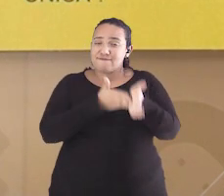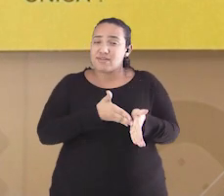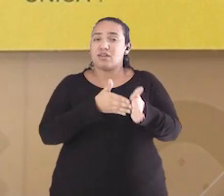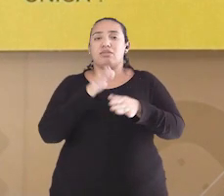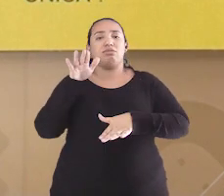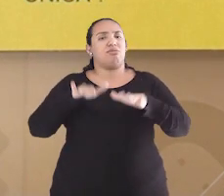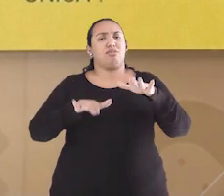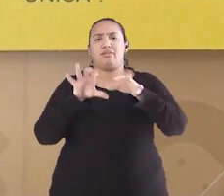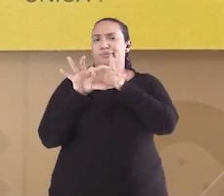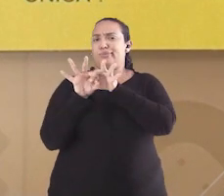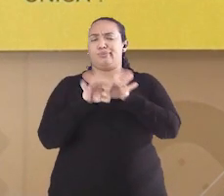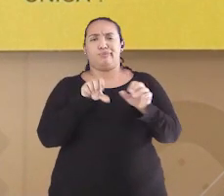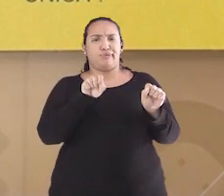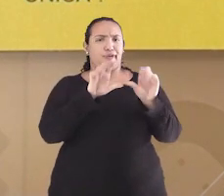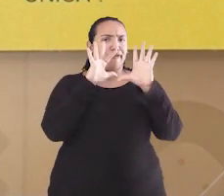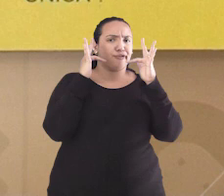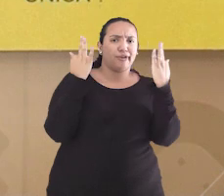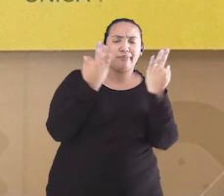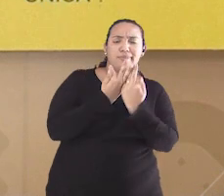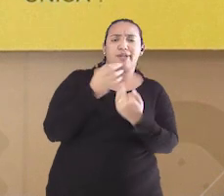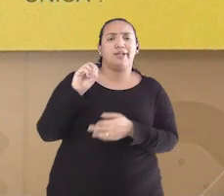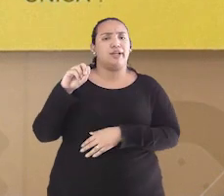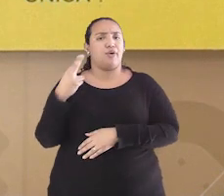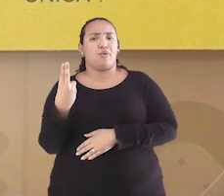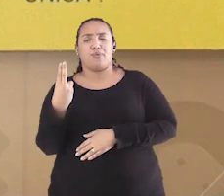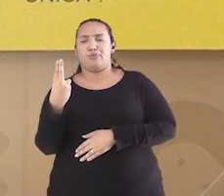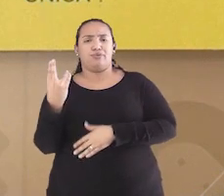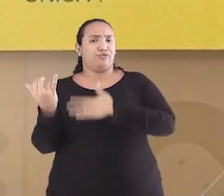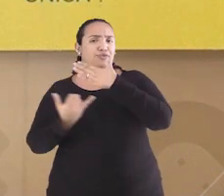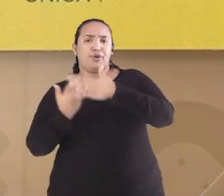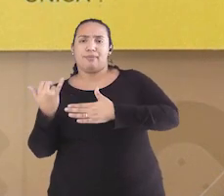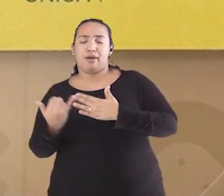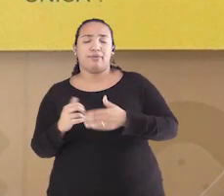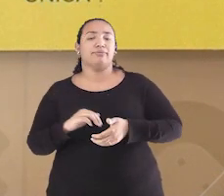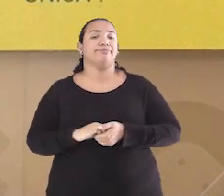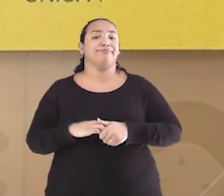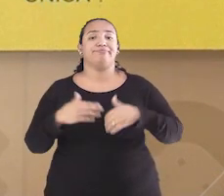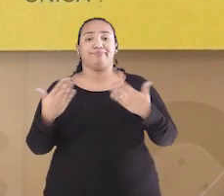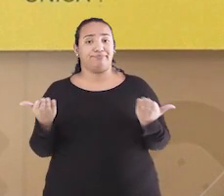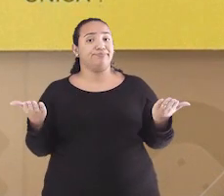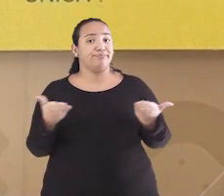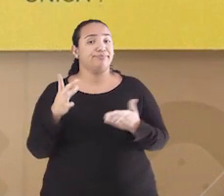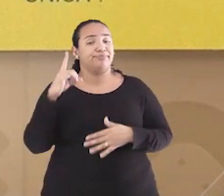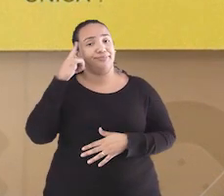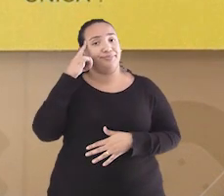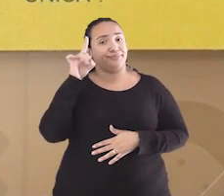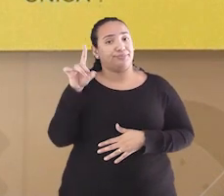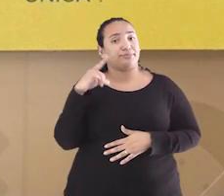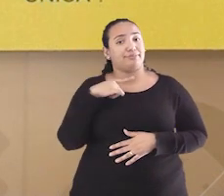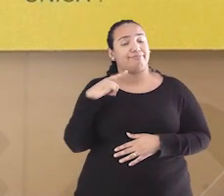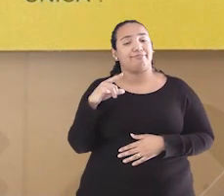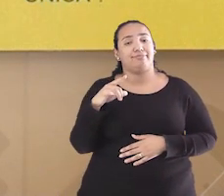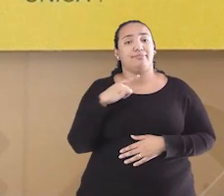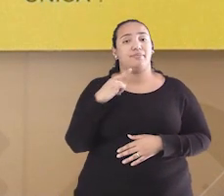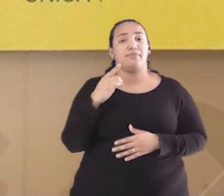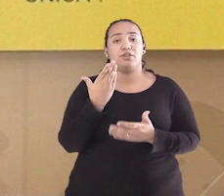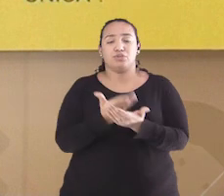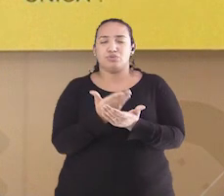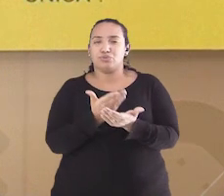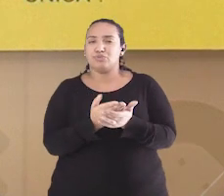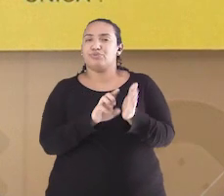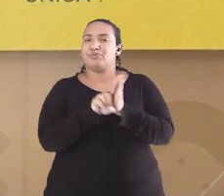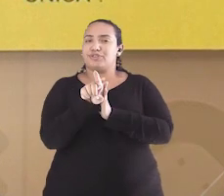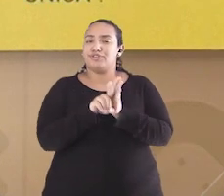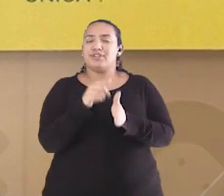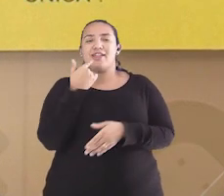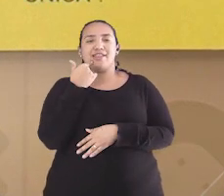do contexto, seja um contexto familiar, seja um contexto muito mais formal. Nos dias atuais, com as novas vertentes nos estudos